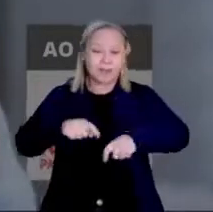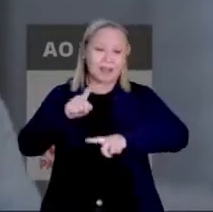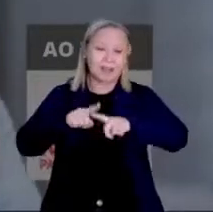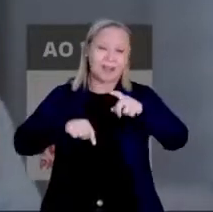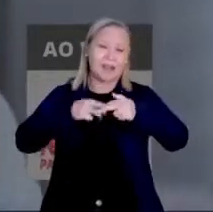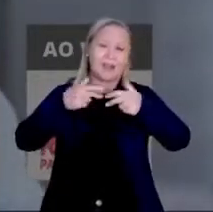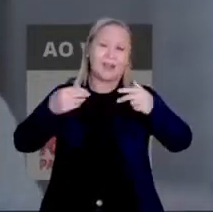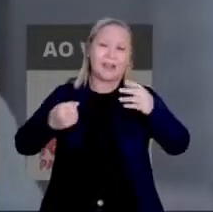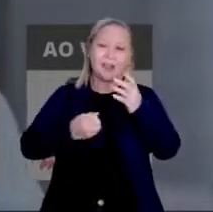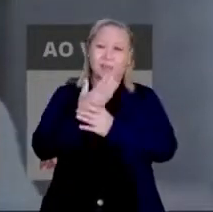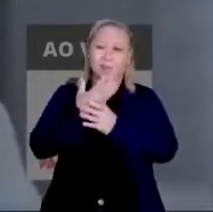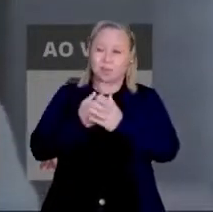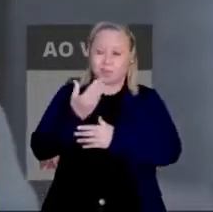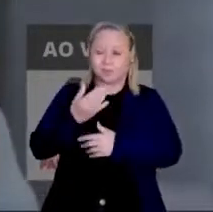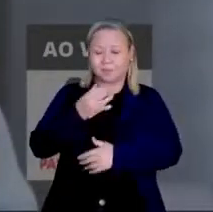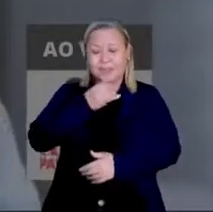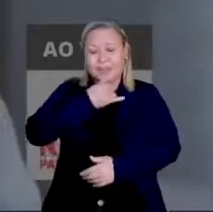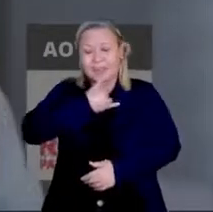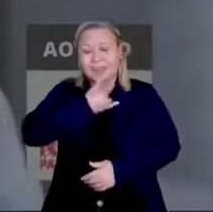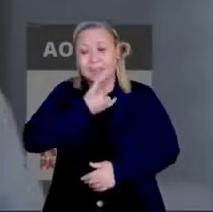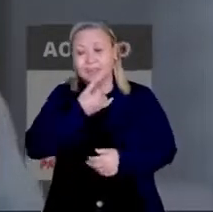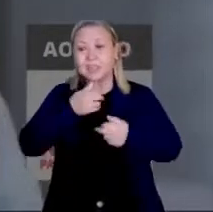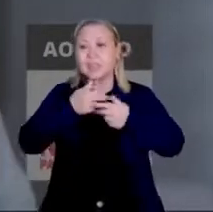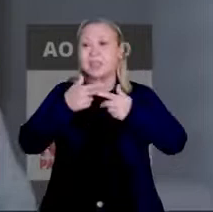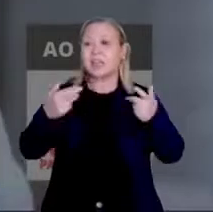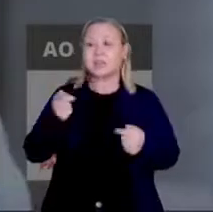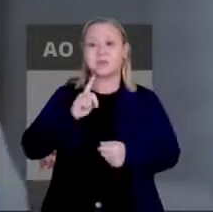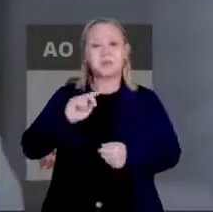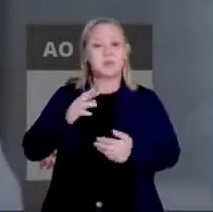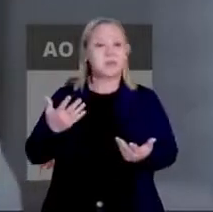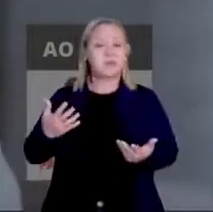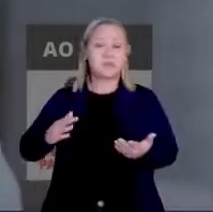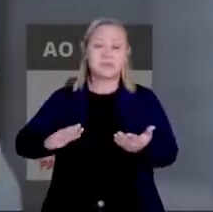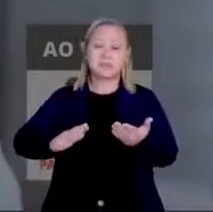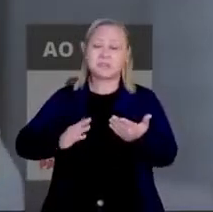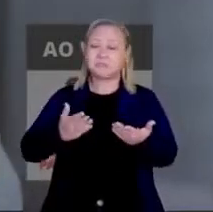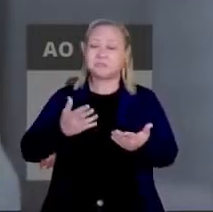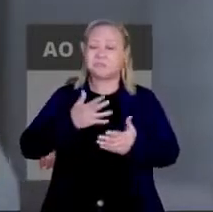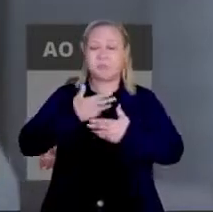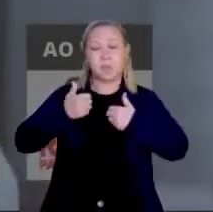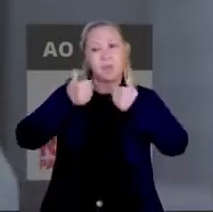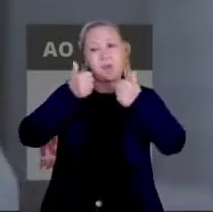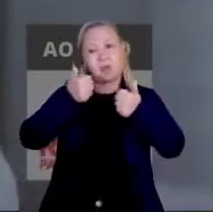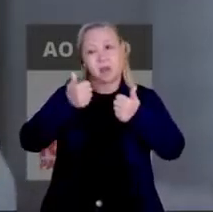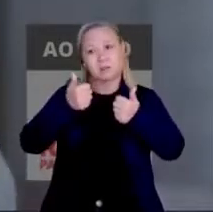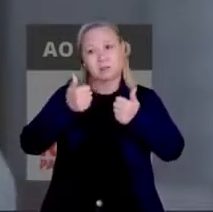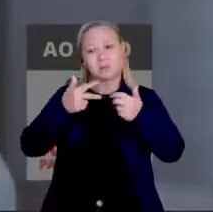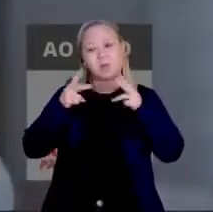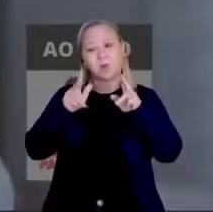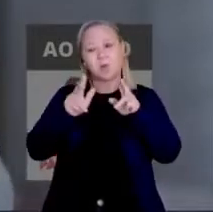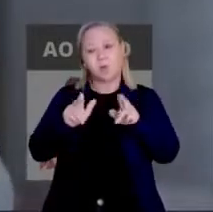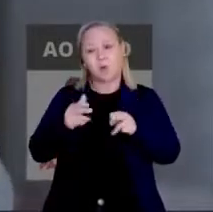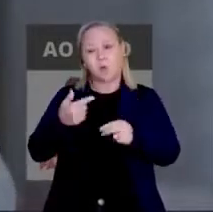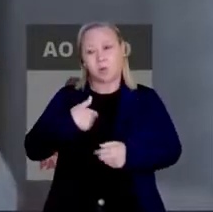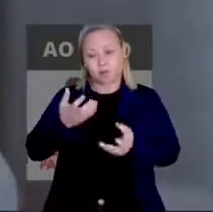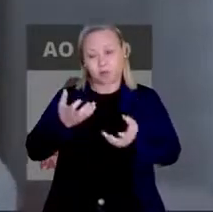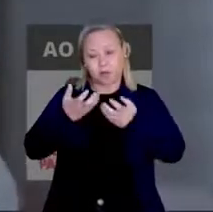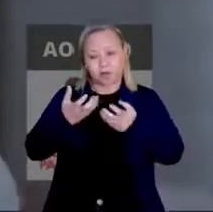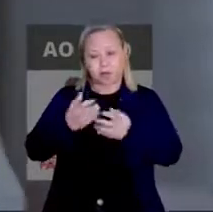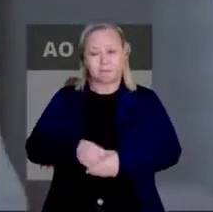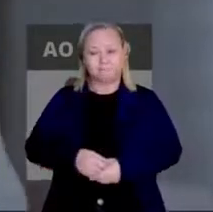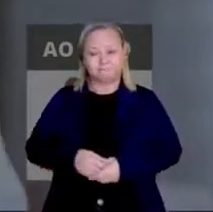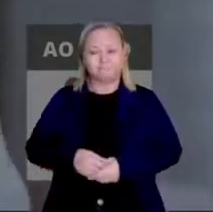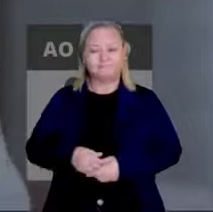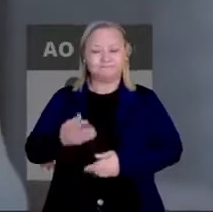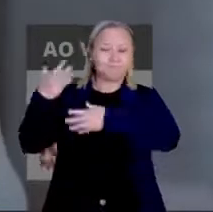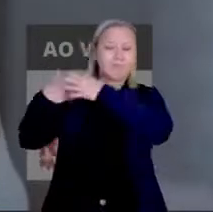utilizando 10% de etanol na gasolina, e não estão. Eu lembro que o Japão queria utilizar 3% e também não está. Eu